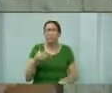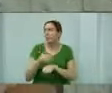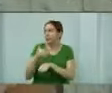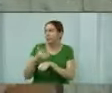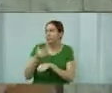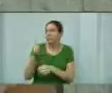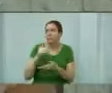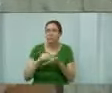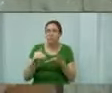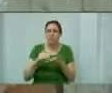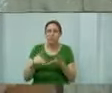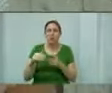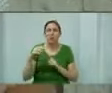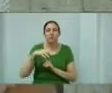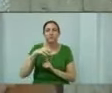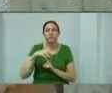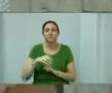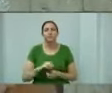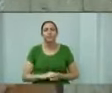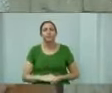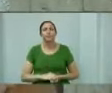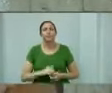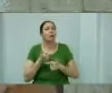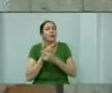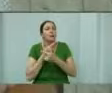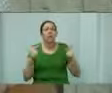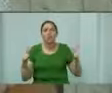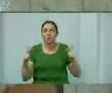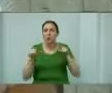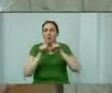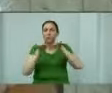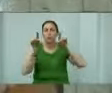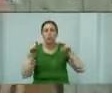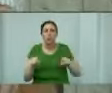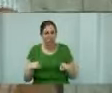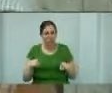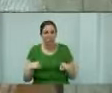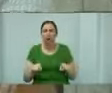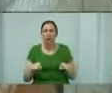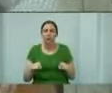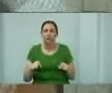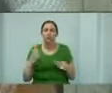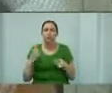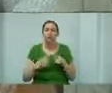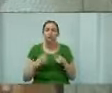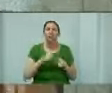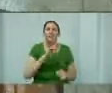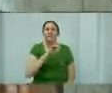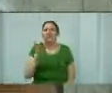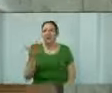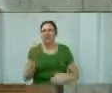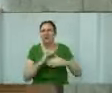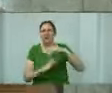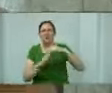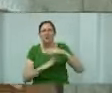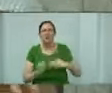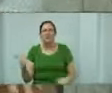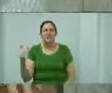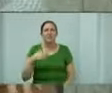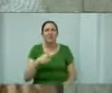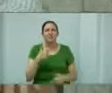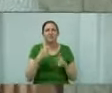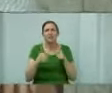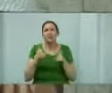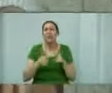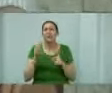importante. Nós não temos mais mão de obra para coleta. É deficiente, sim, porque cada empresa que vem, e nós já testamos